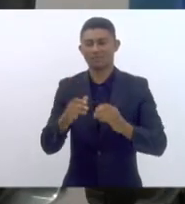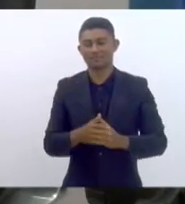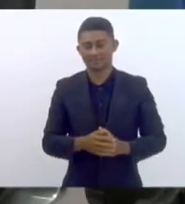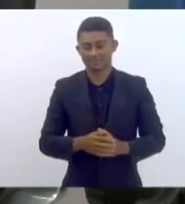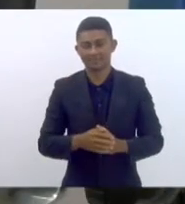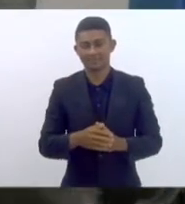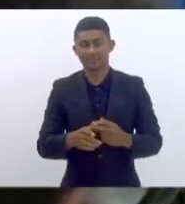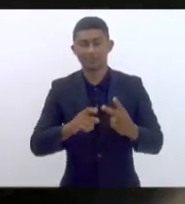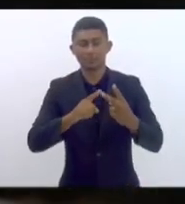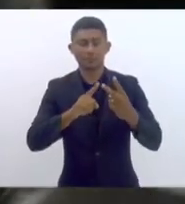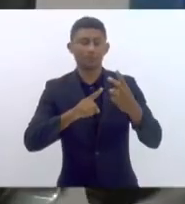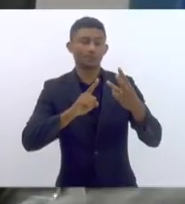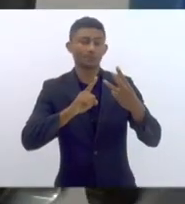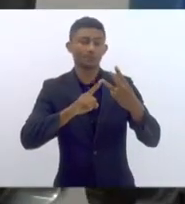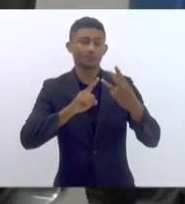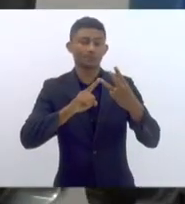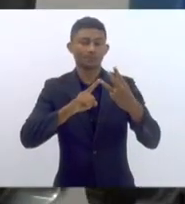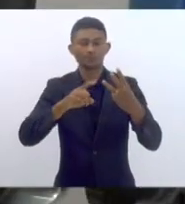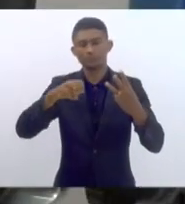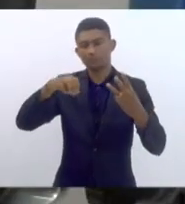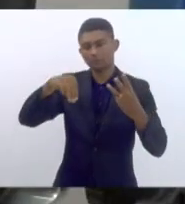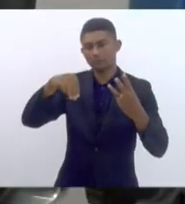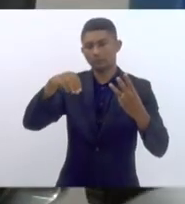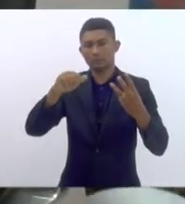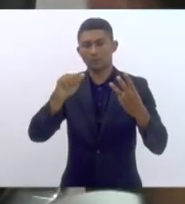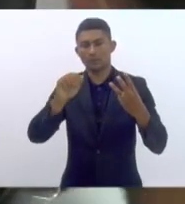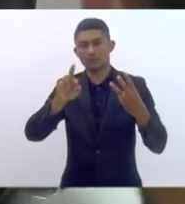A Márcia Sequeira.